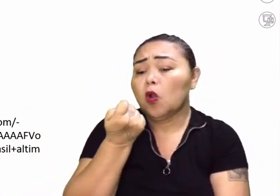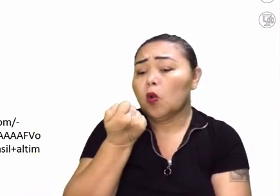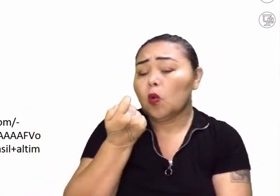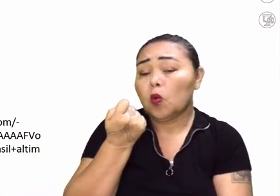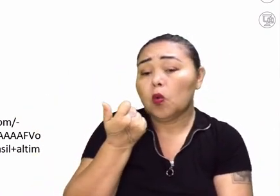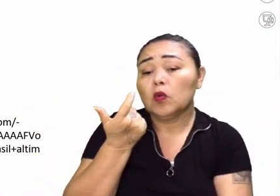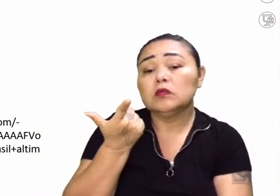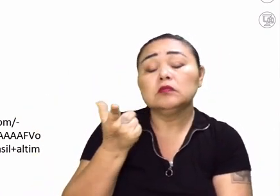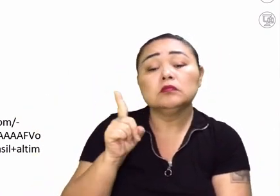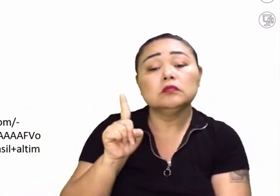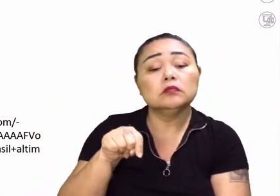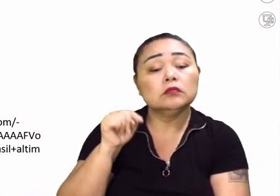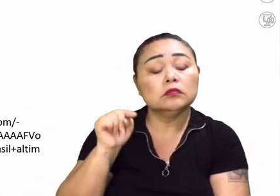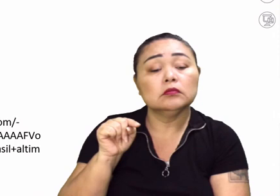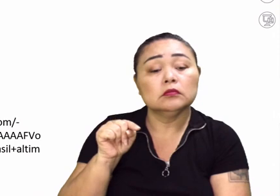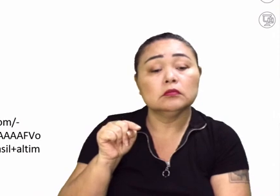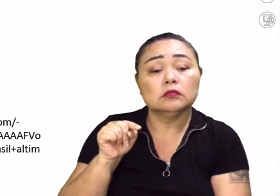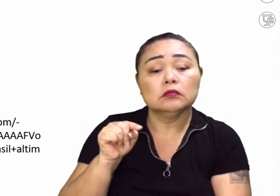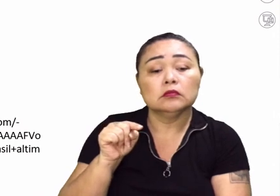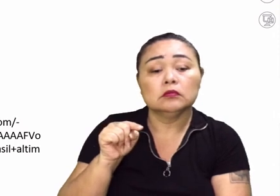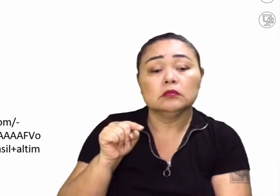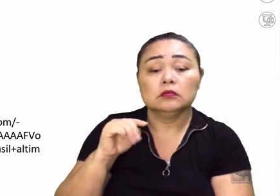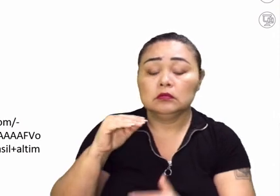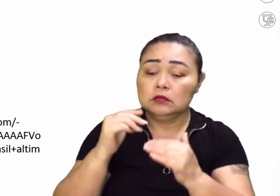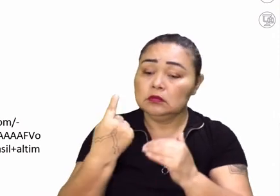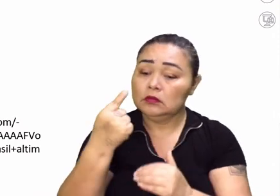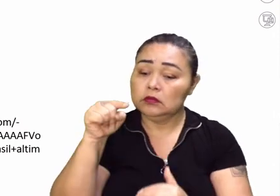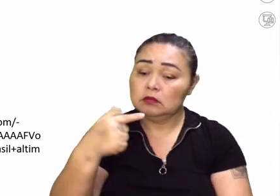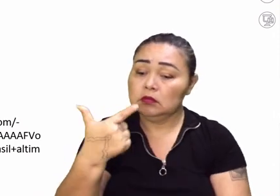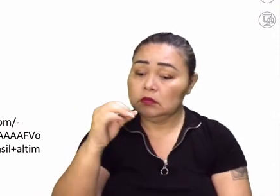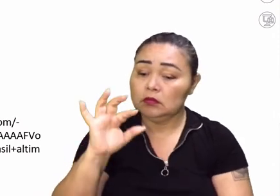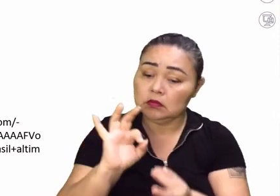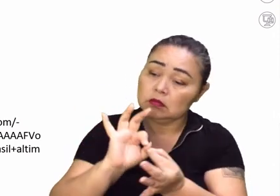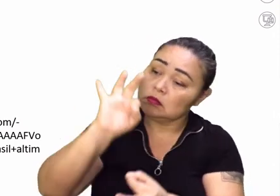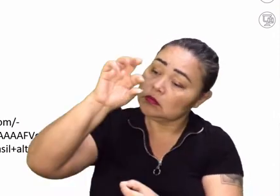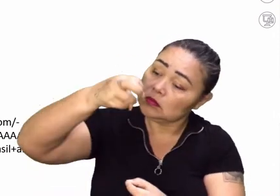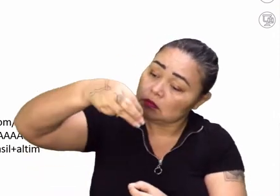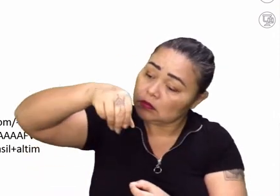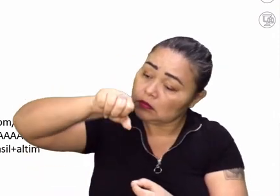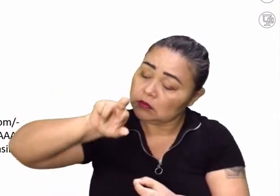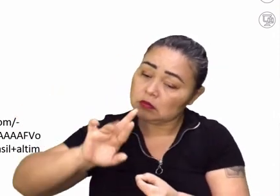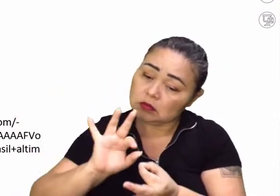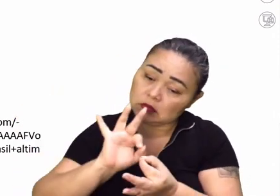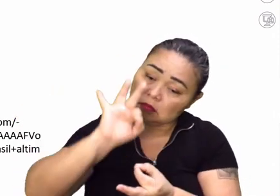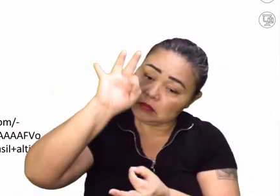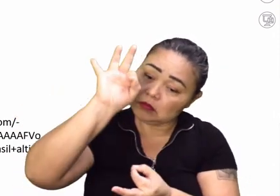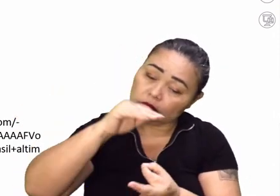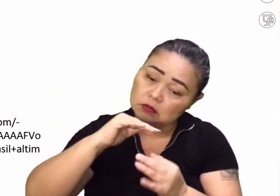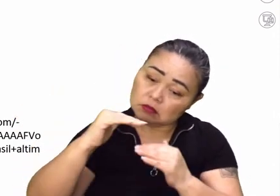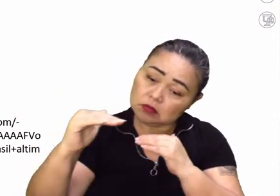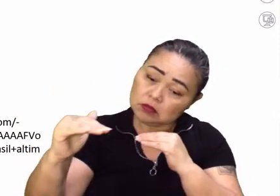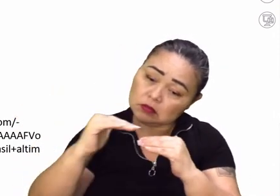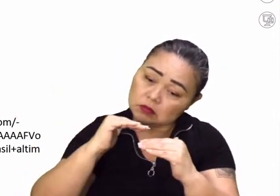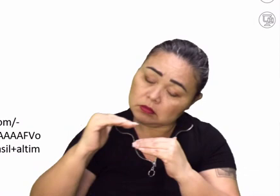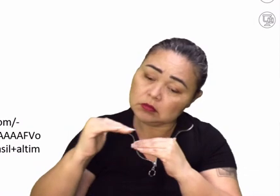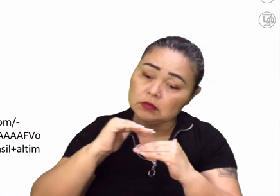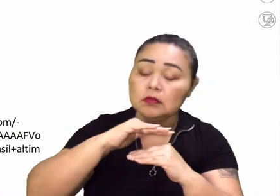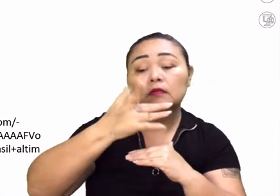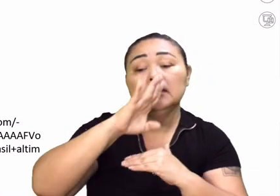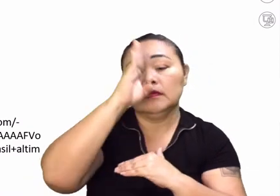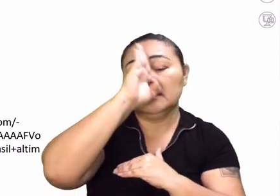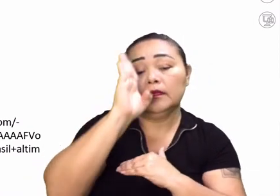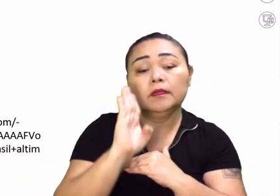no máximo que nós temos é 1.200 metros de altitude né as partes mais altas do Brasil